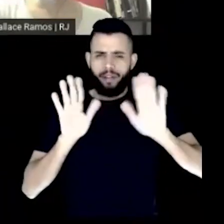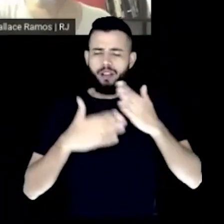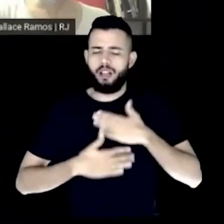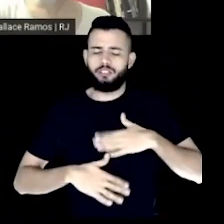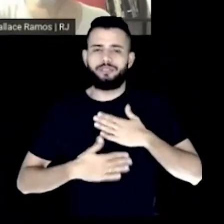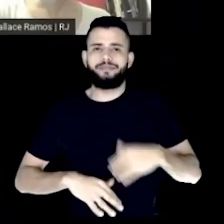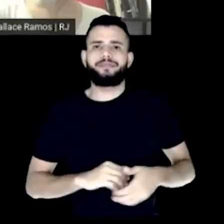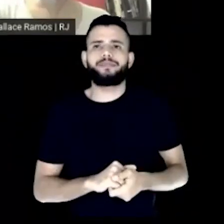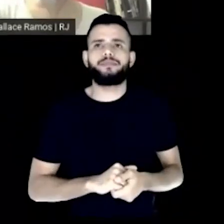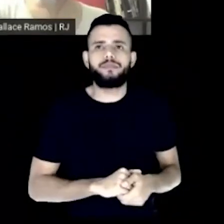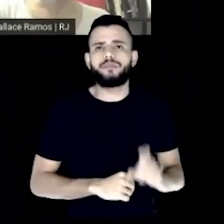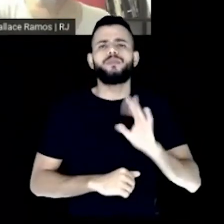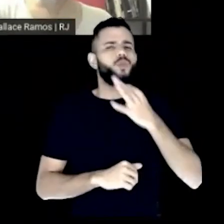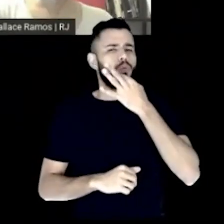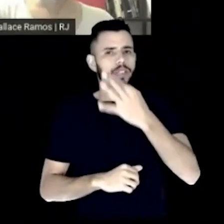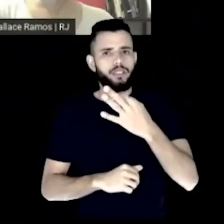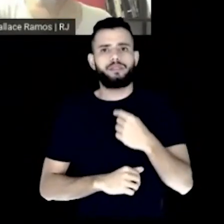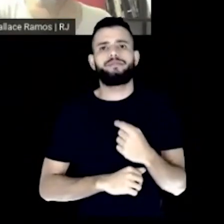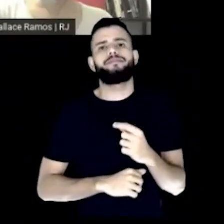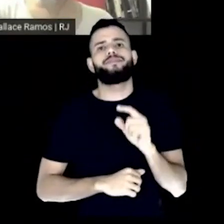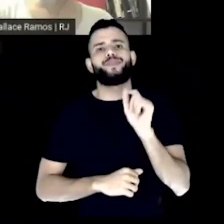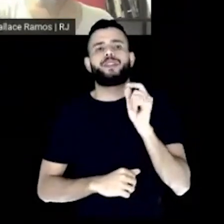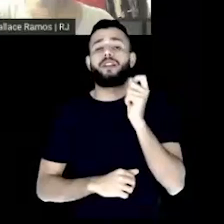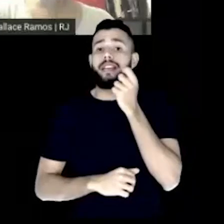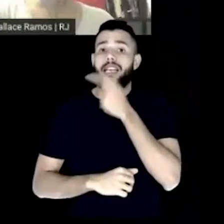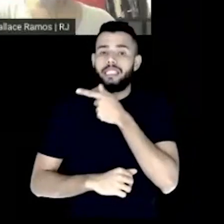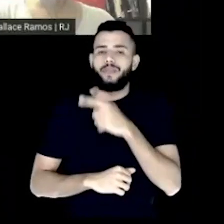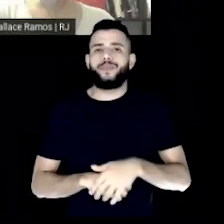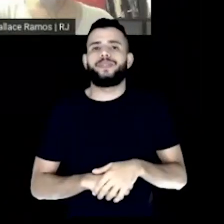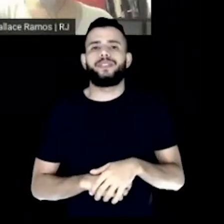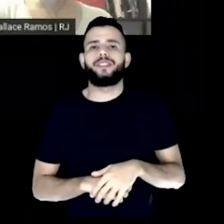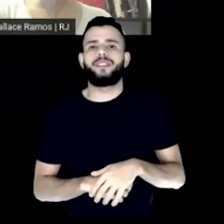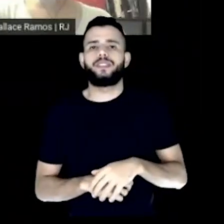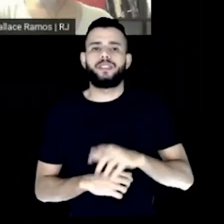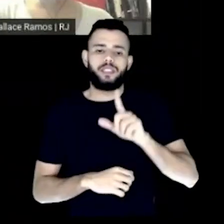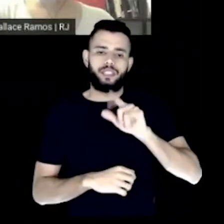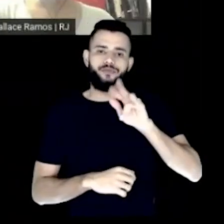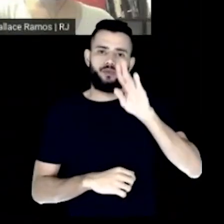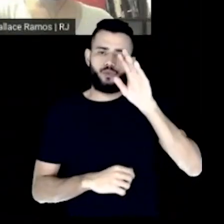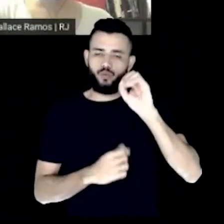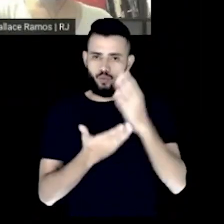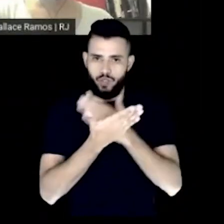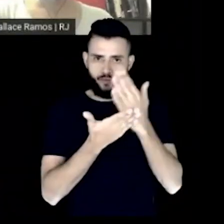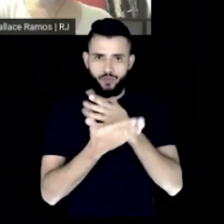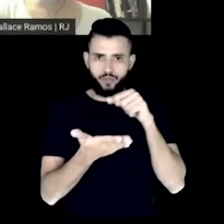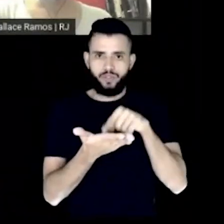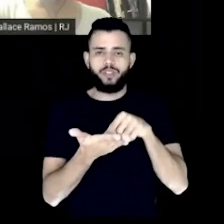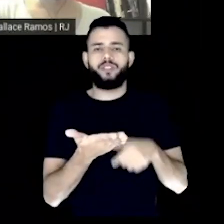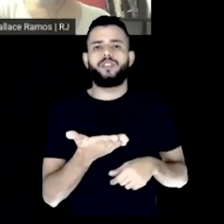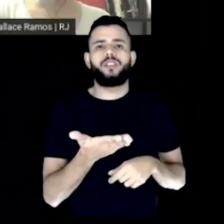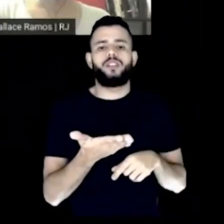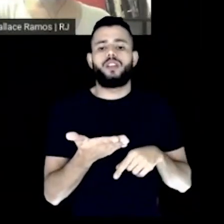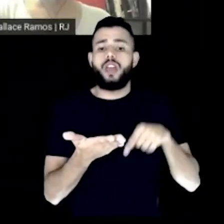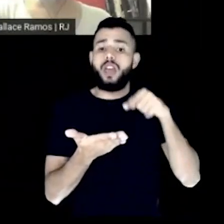problema. Beleza. Mas tem um comentário que eu quero fazer, que é engraçado, né? O livro acabou se